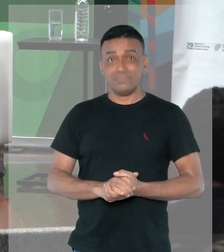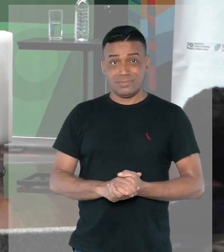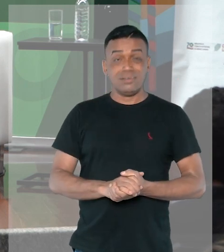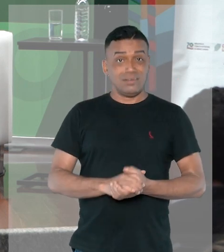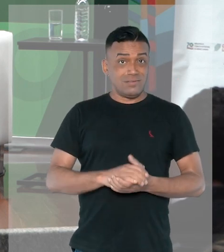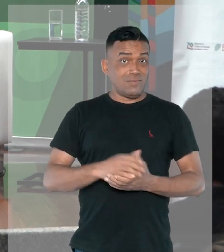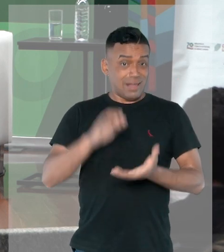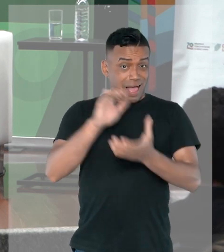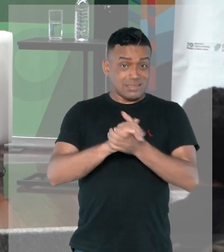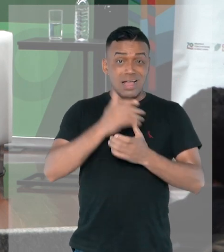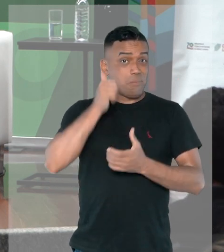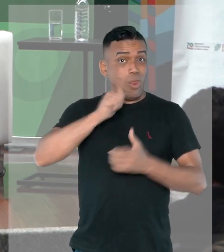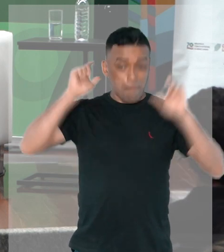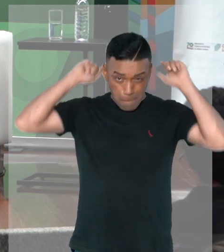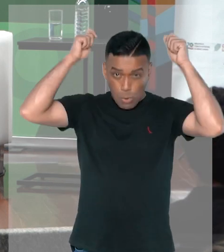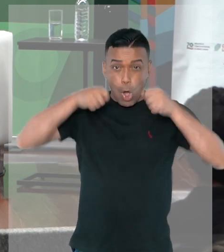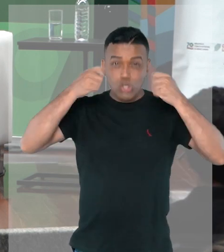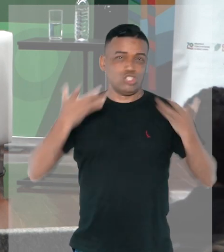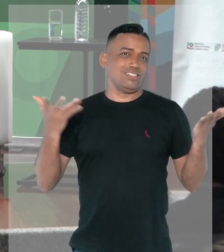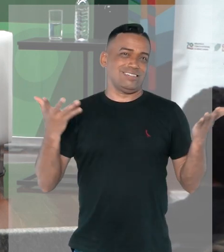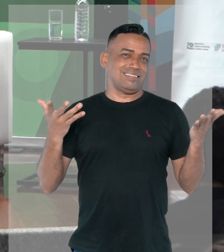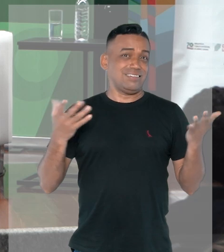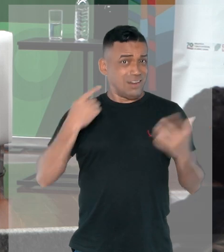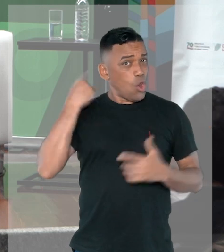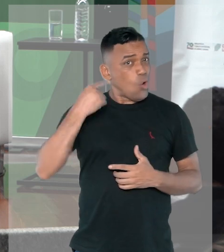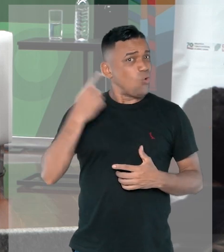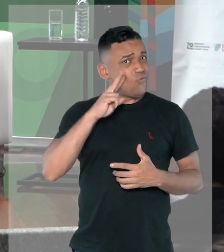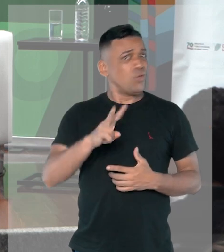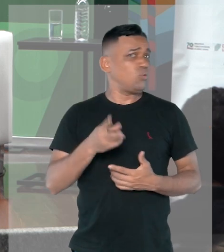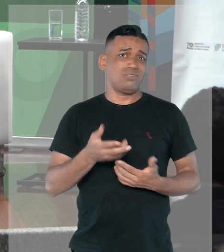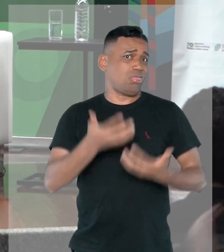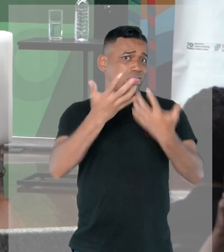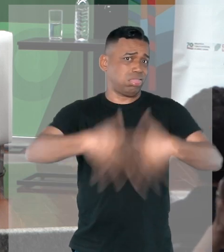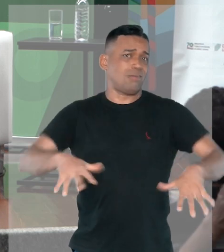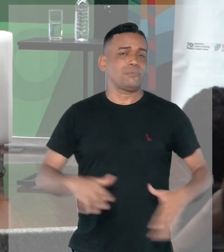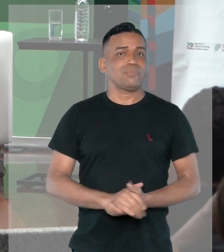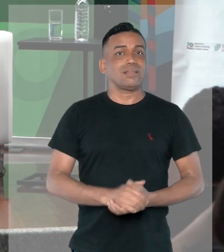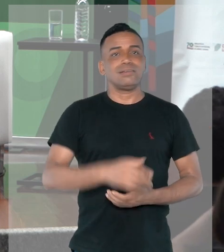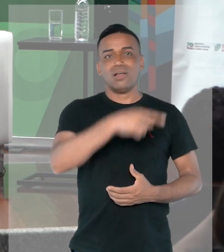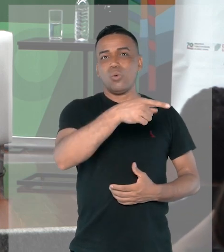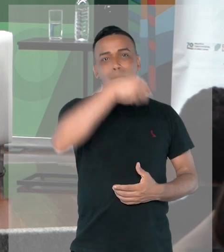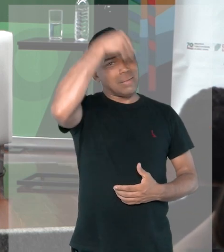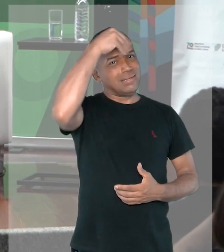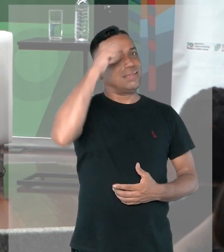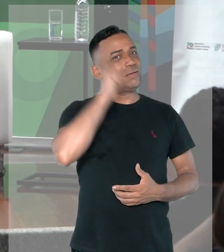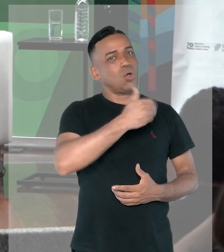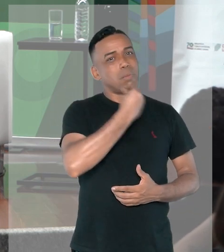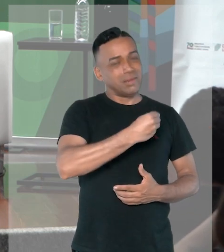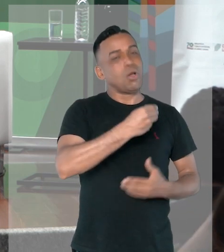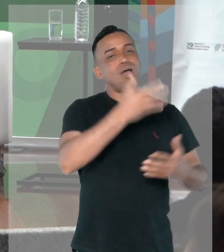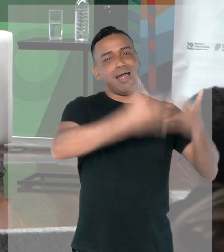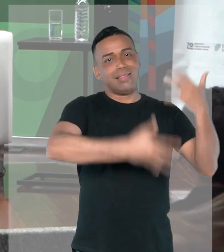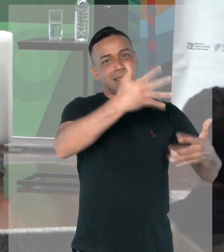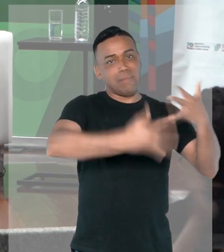com monja? Onde já você viu casar com monja? Está louco? Você viu que não ia dar certo? E são pessoas que podem atrapalhar. E a gente fala, quem